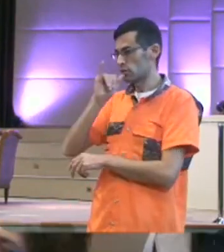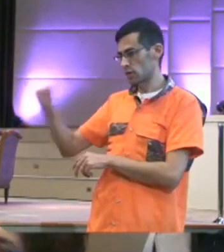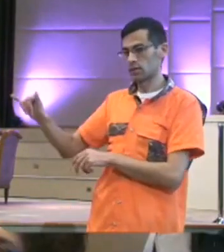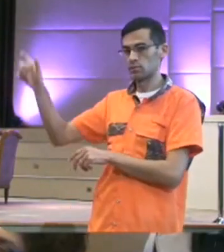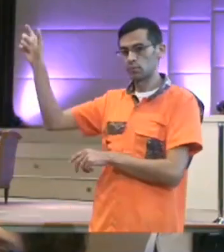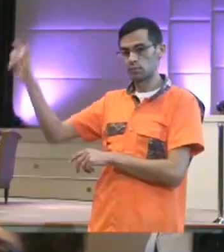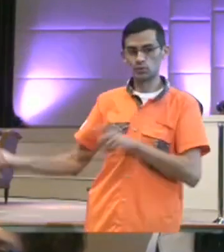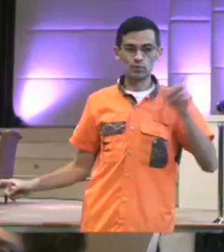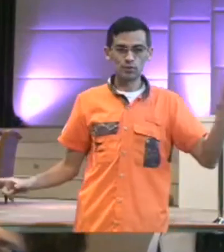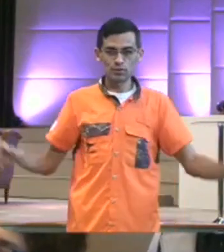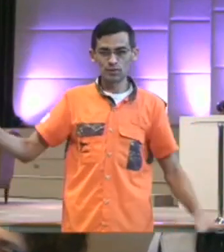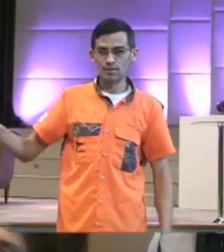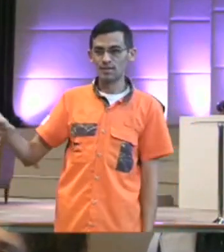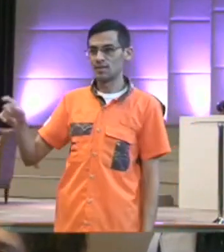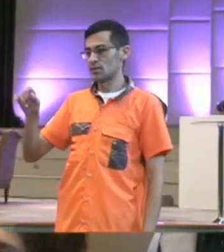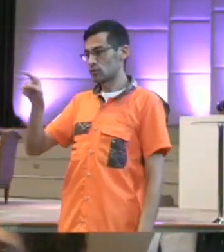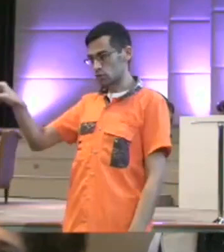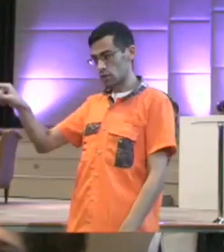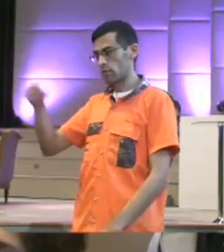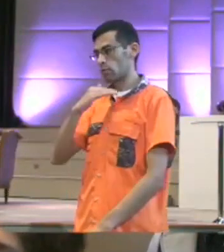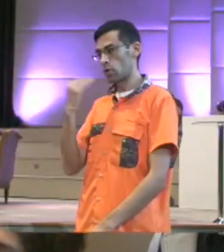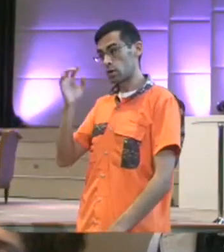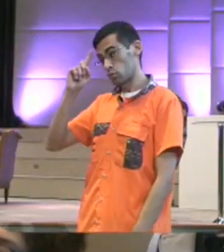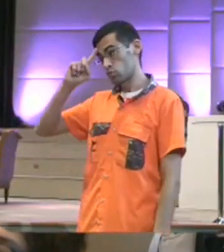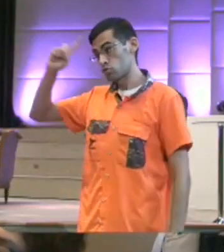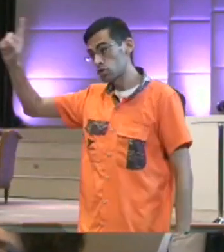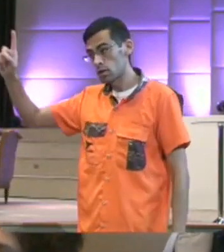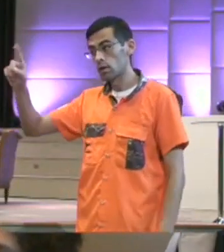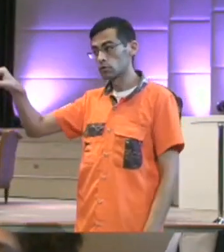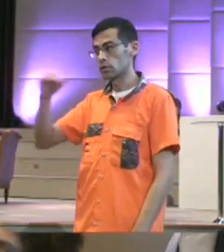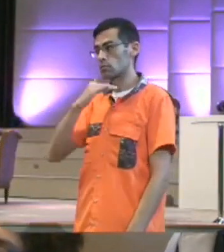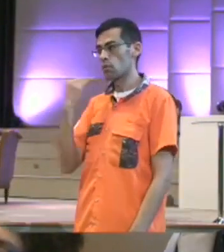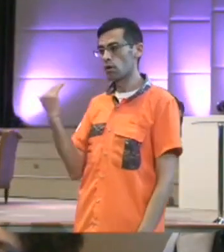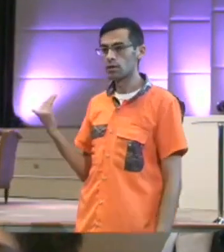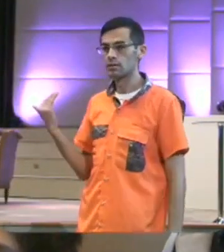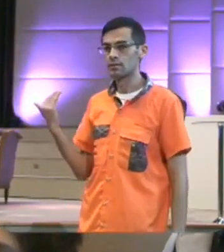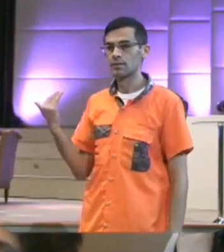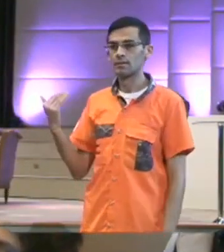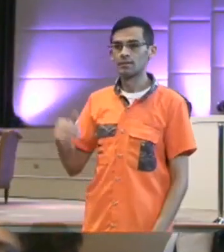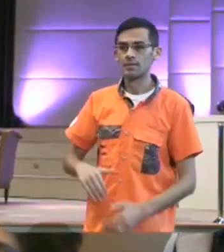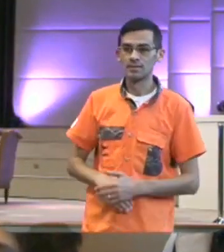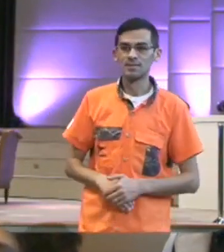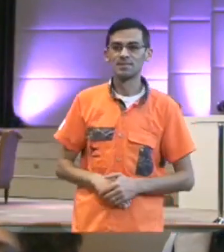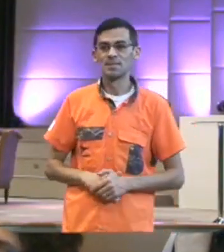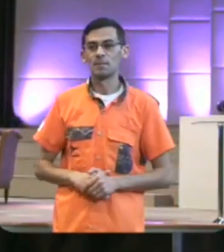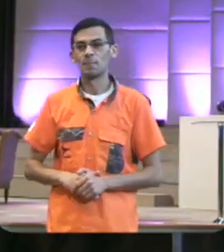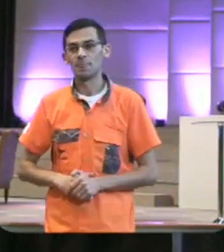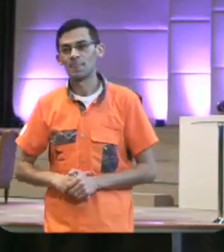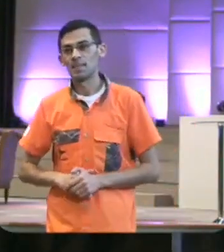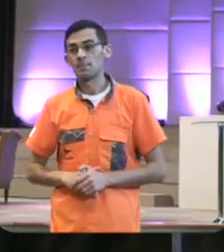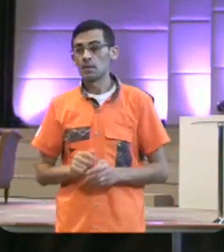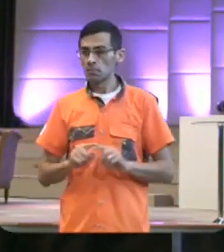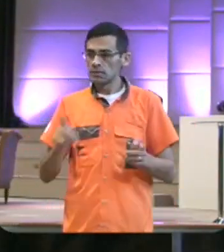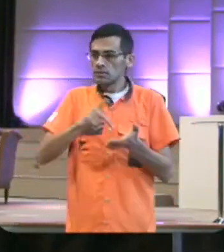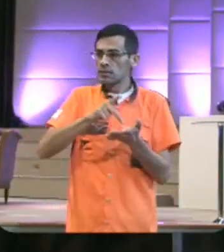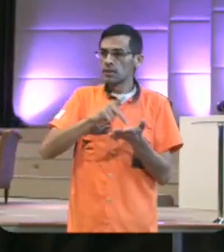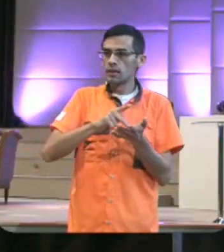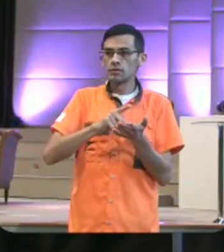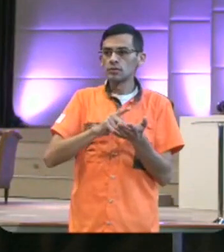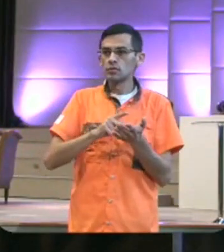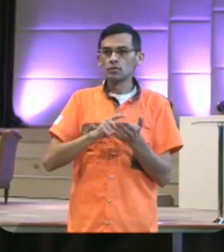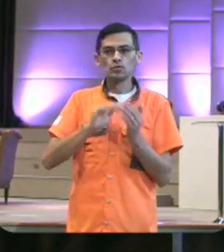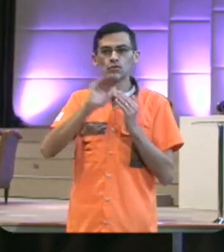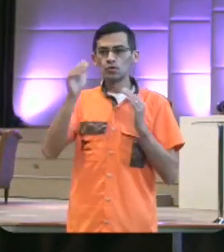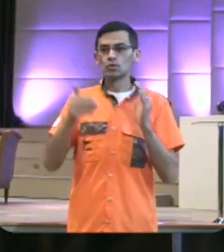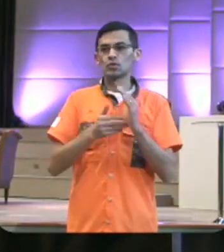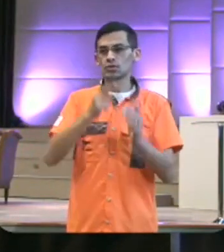morrer um dia, espero que não seja hoje, não é? Mas não é verdade?